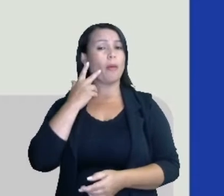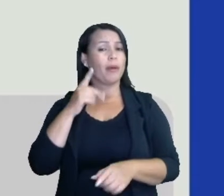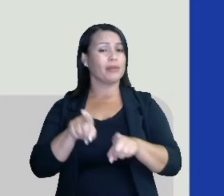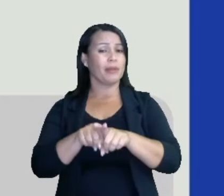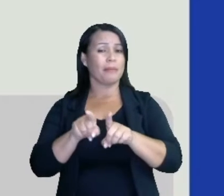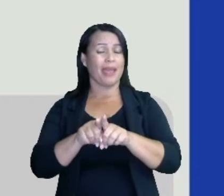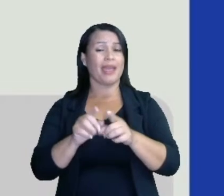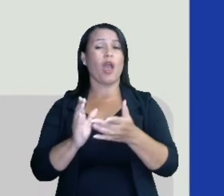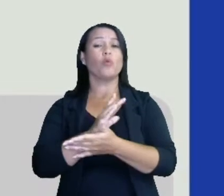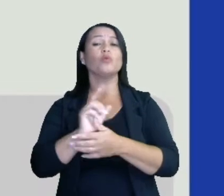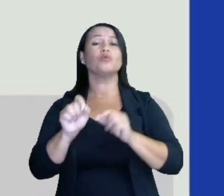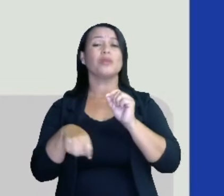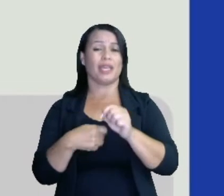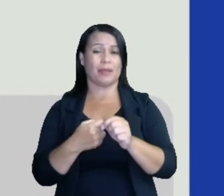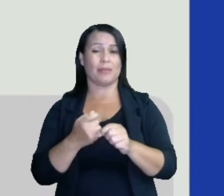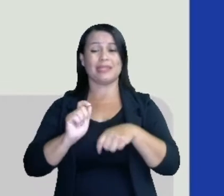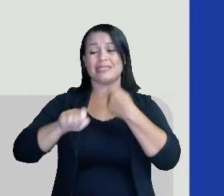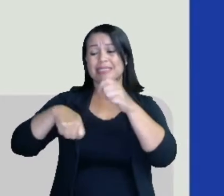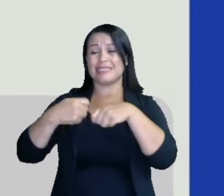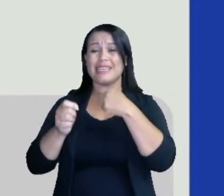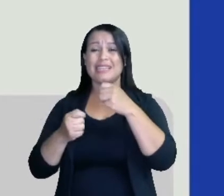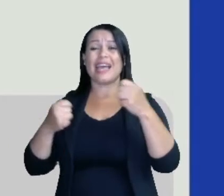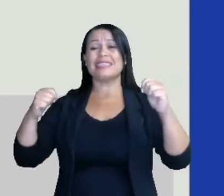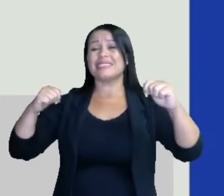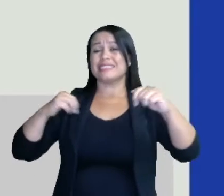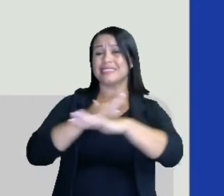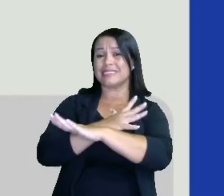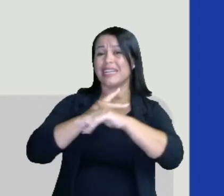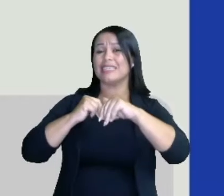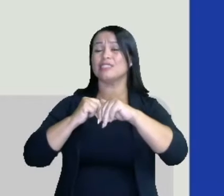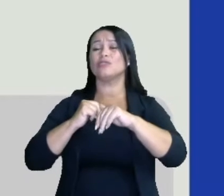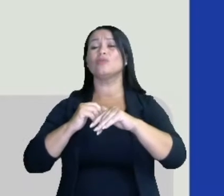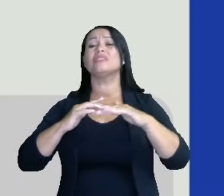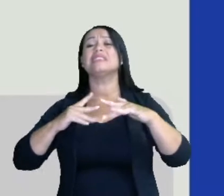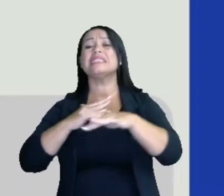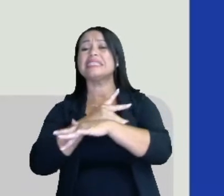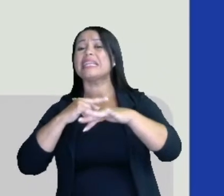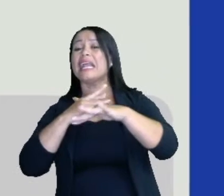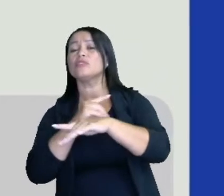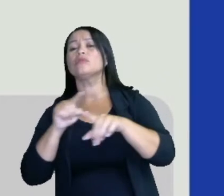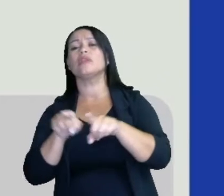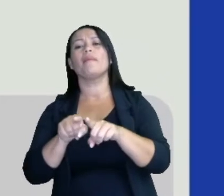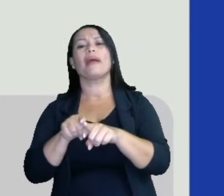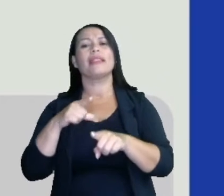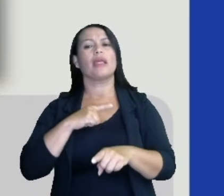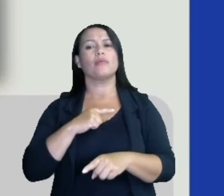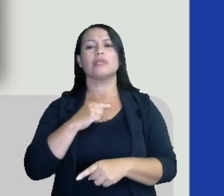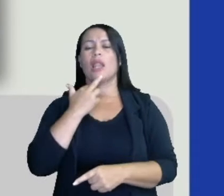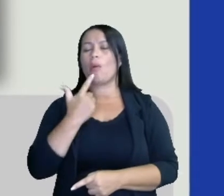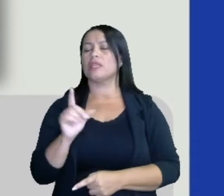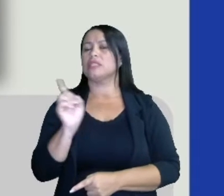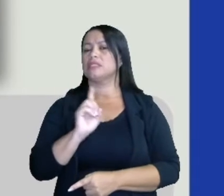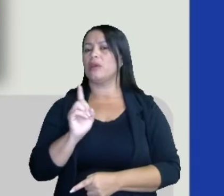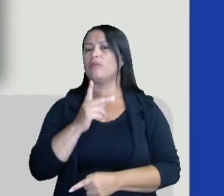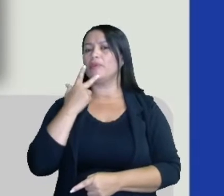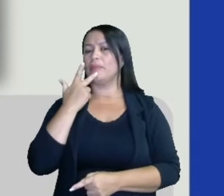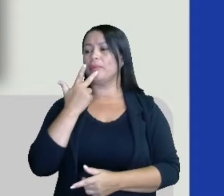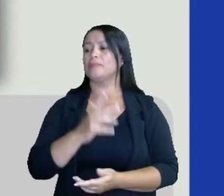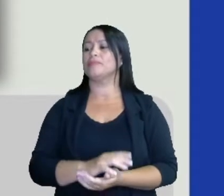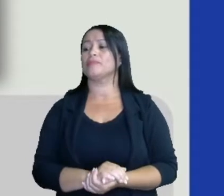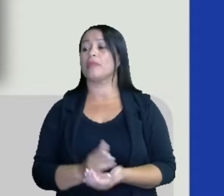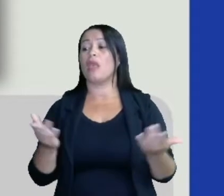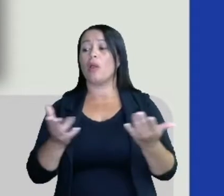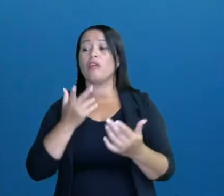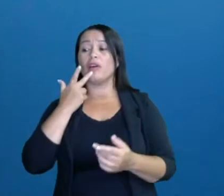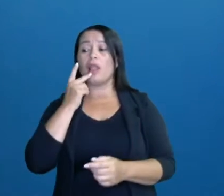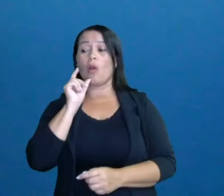ó, sinais de trânsito também. Então, tudo isso e muito mais, temos aí a linguagem não verbal. Agora vamos